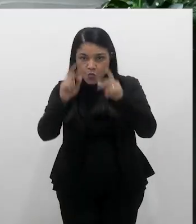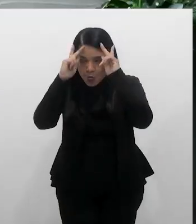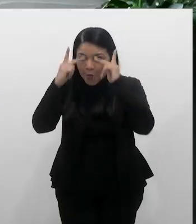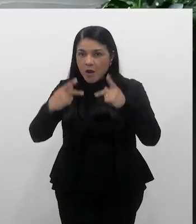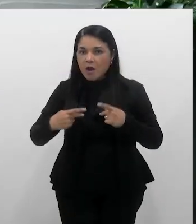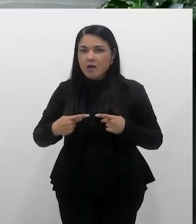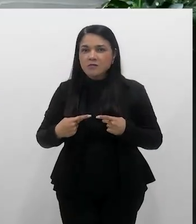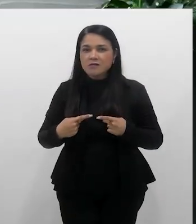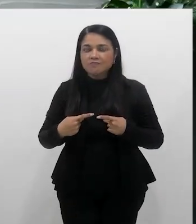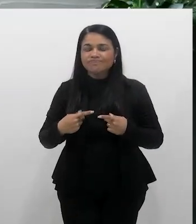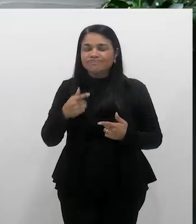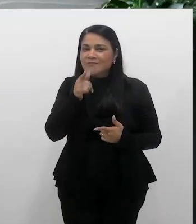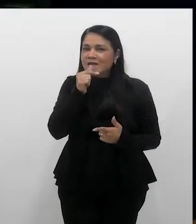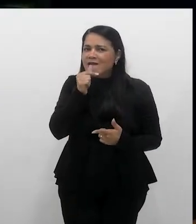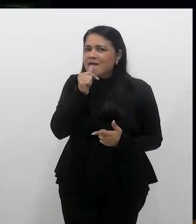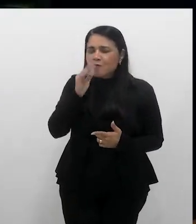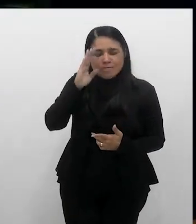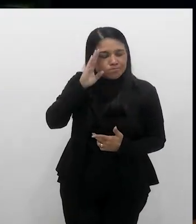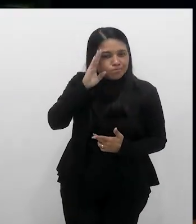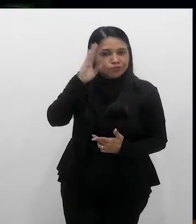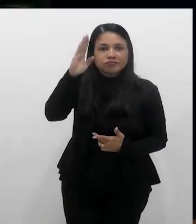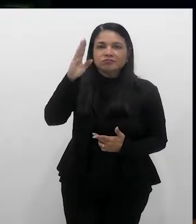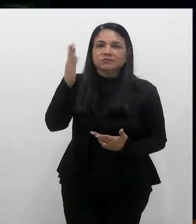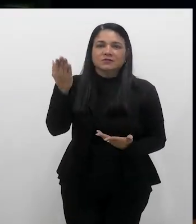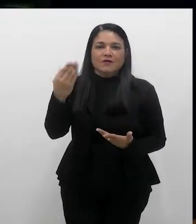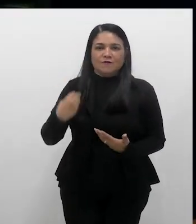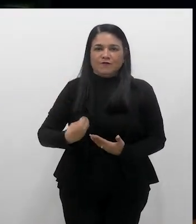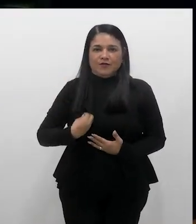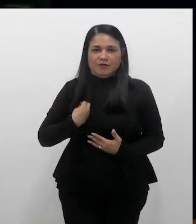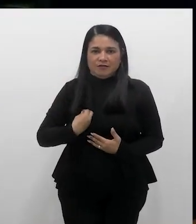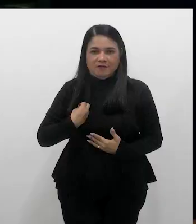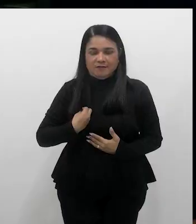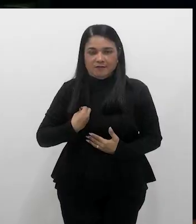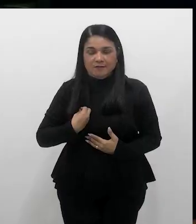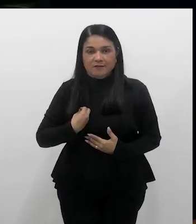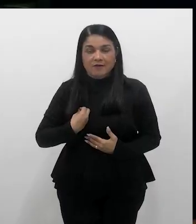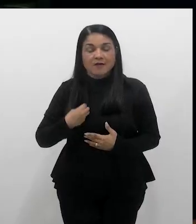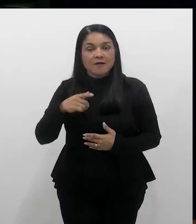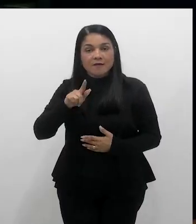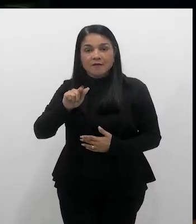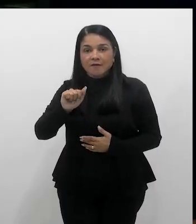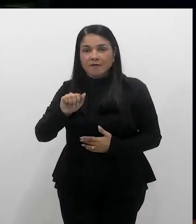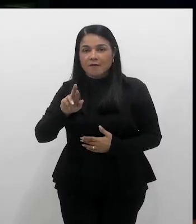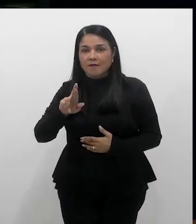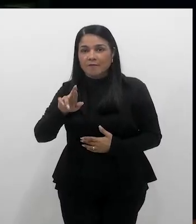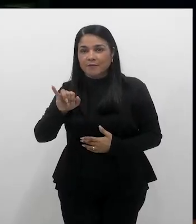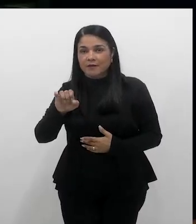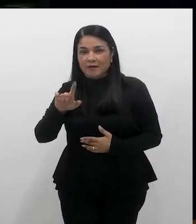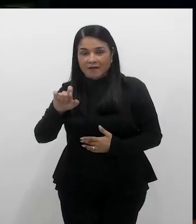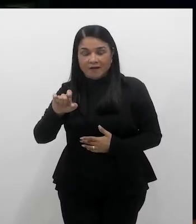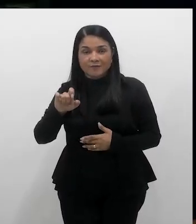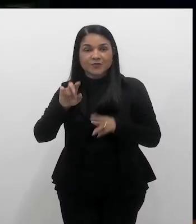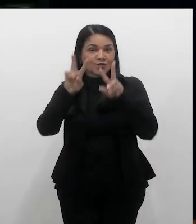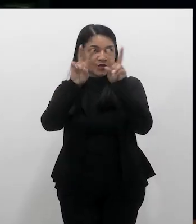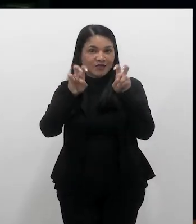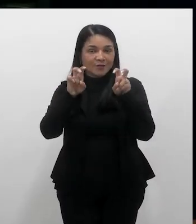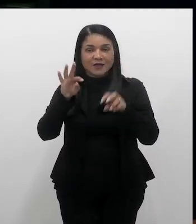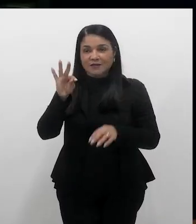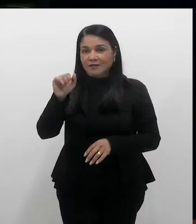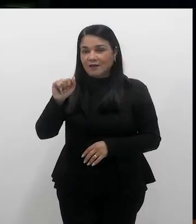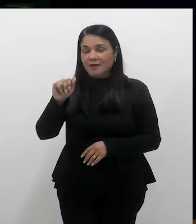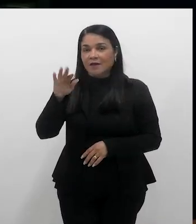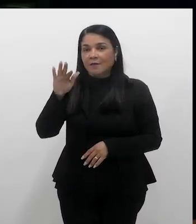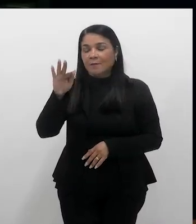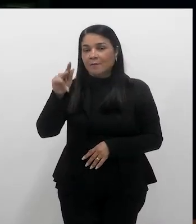né? Assim, a água é fundamental, Sem dúvida. E então, o que a Gabriela faz? Ela, em Tapajós, ela